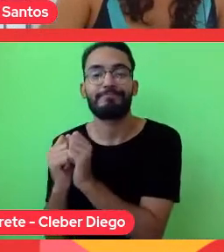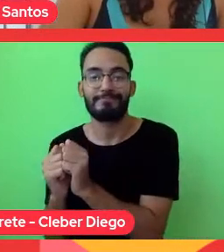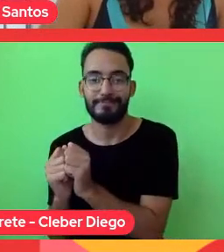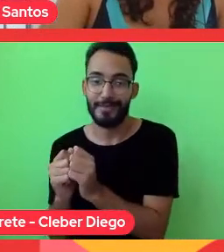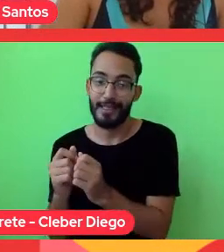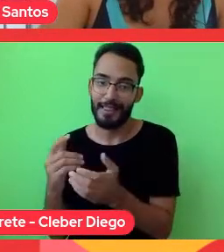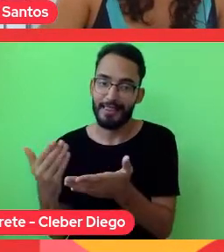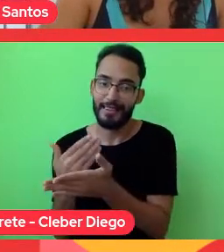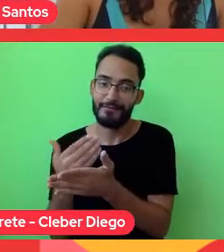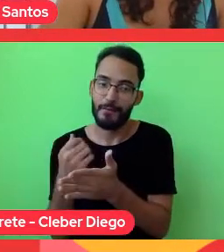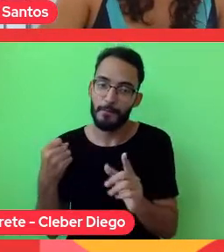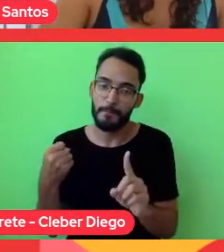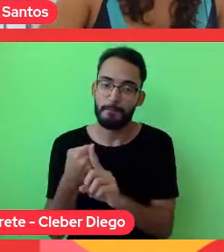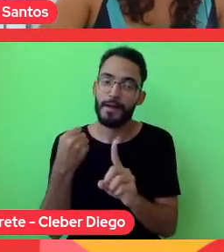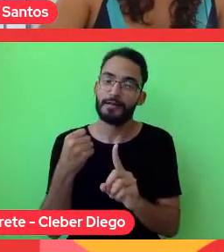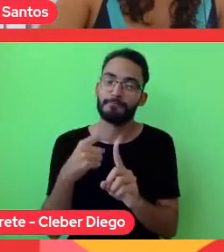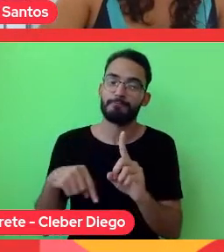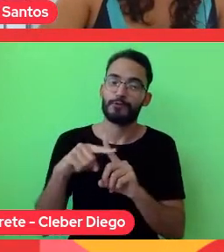impactante para mim.